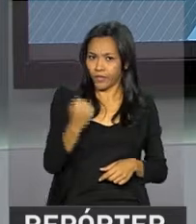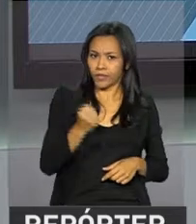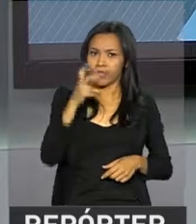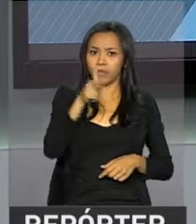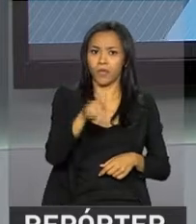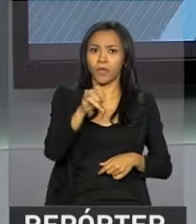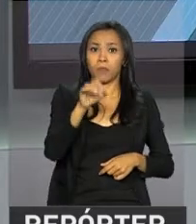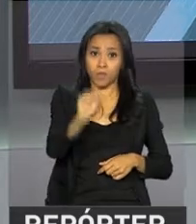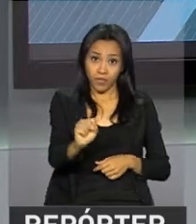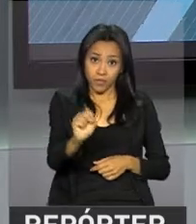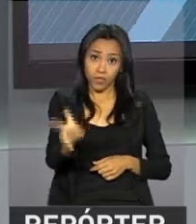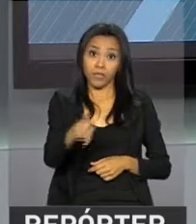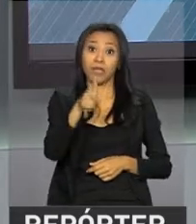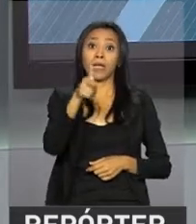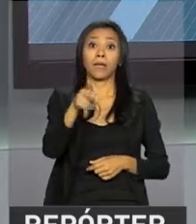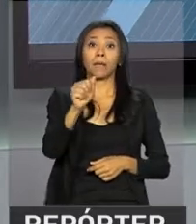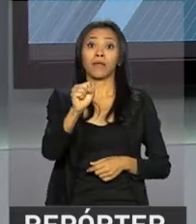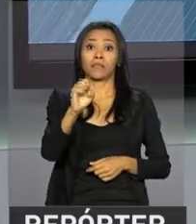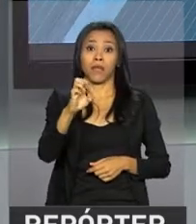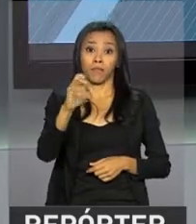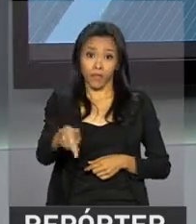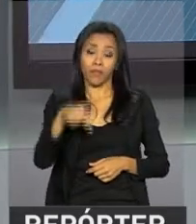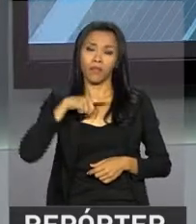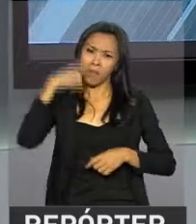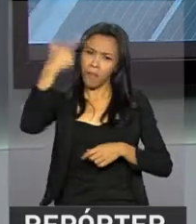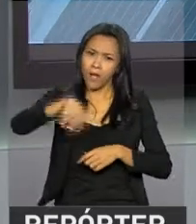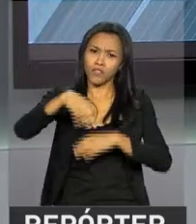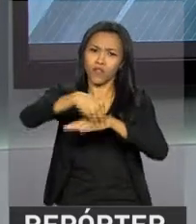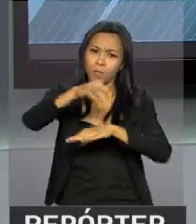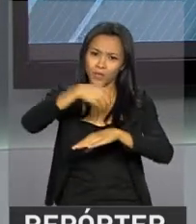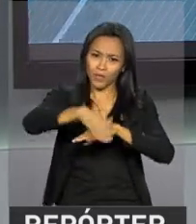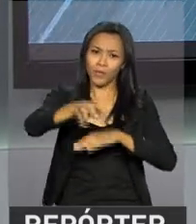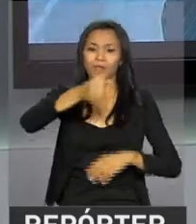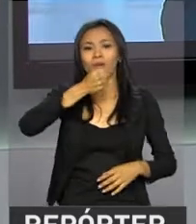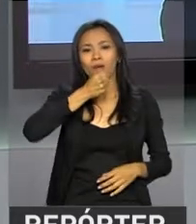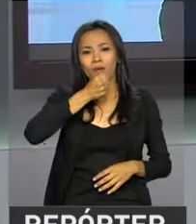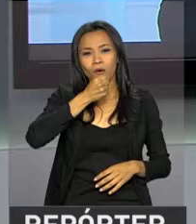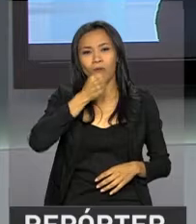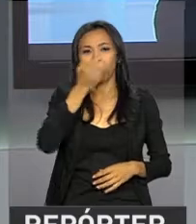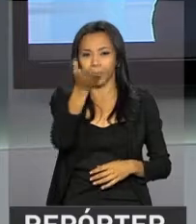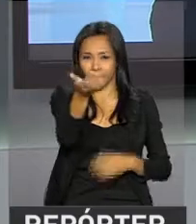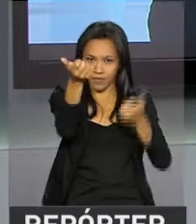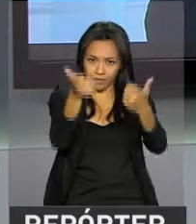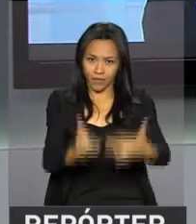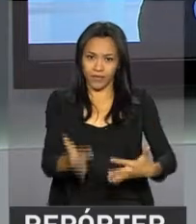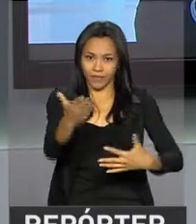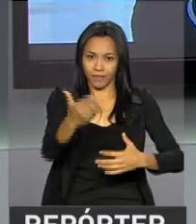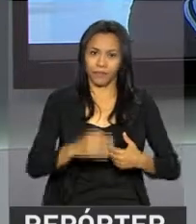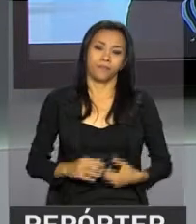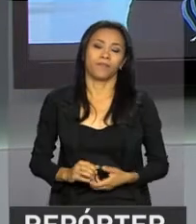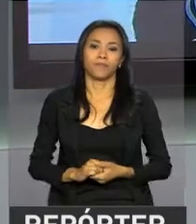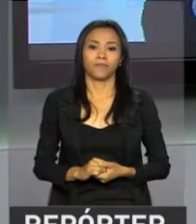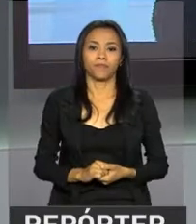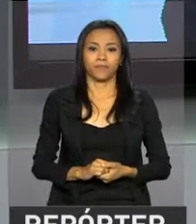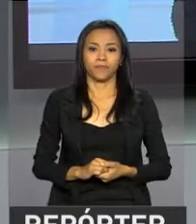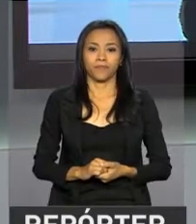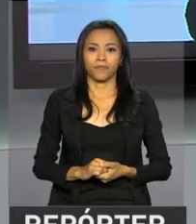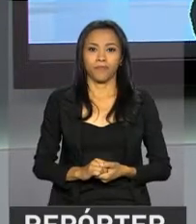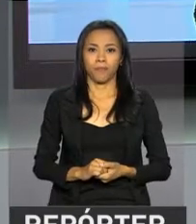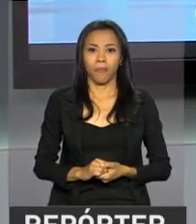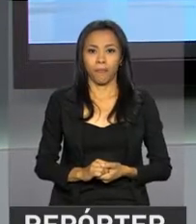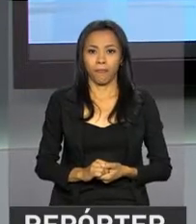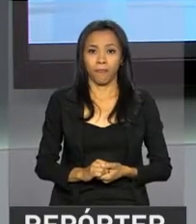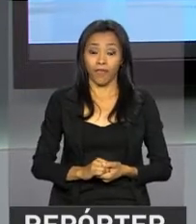do pis pasep nós vamos ter mais informações agora com a nossa repórter a marca canon pe la mar lá